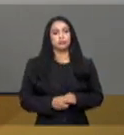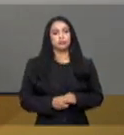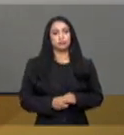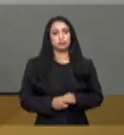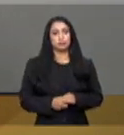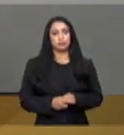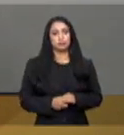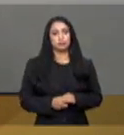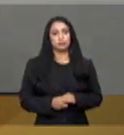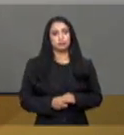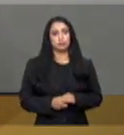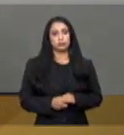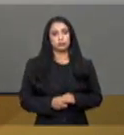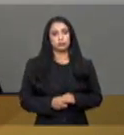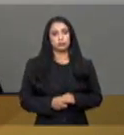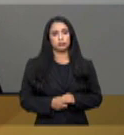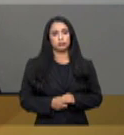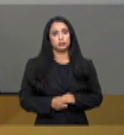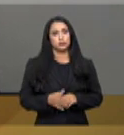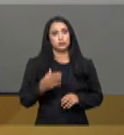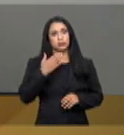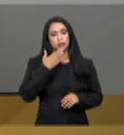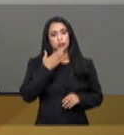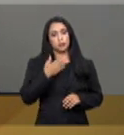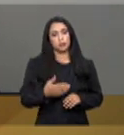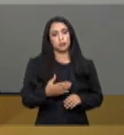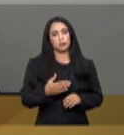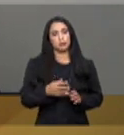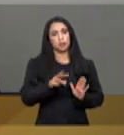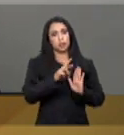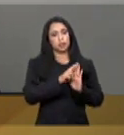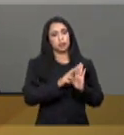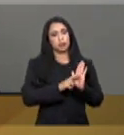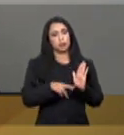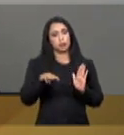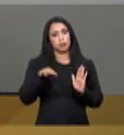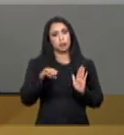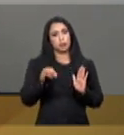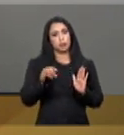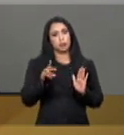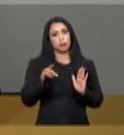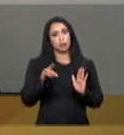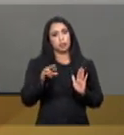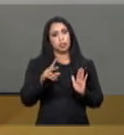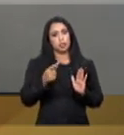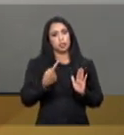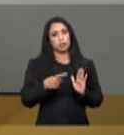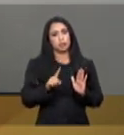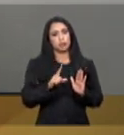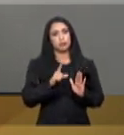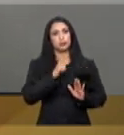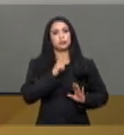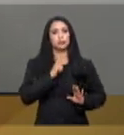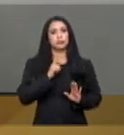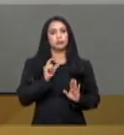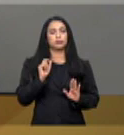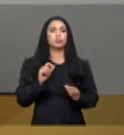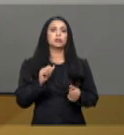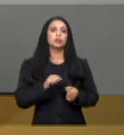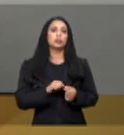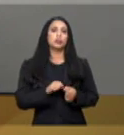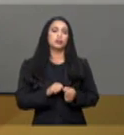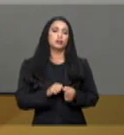nem o recurso de embargos, nem o pedido de modulação dos efeitos que foi pleiteado